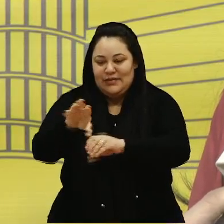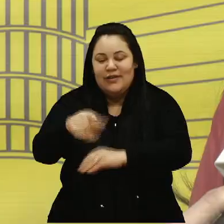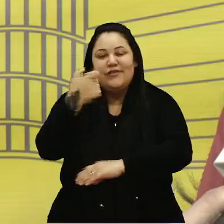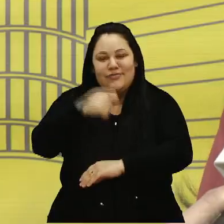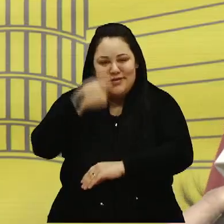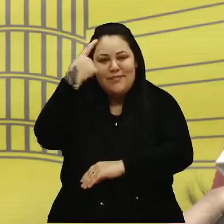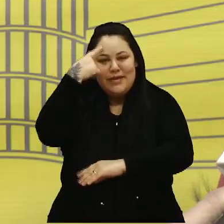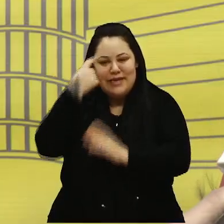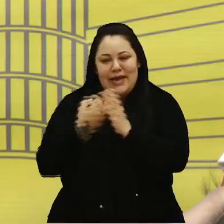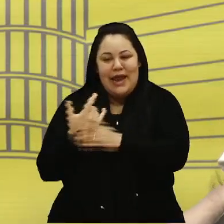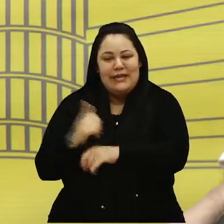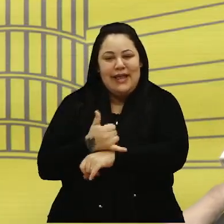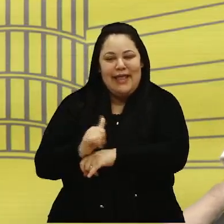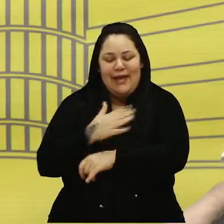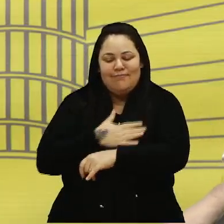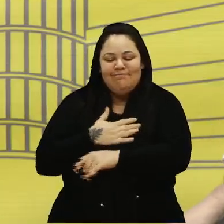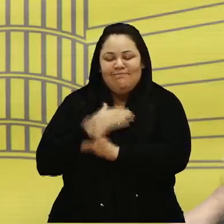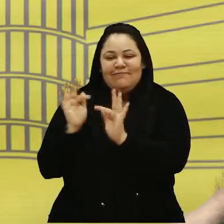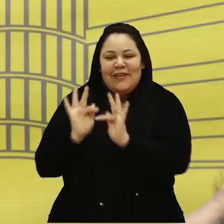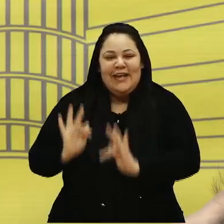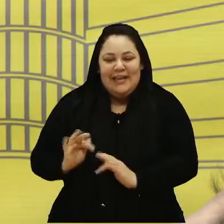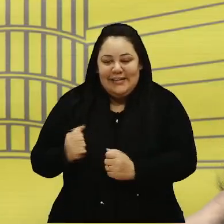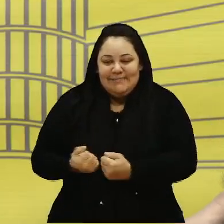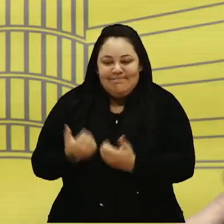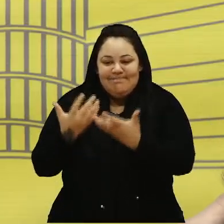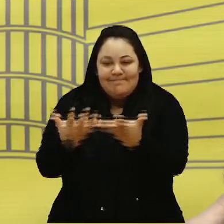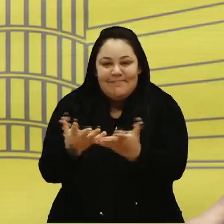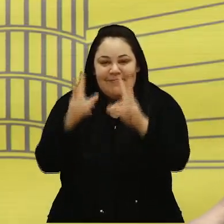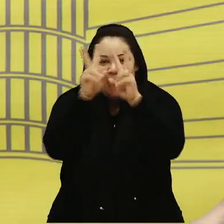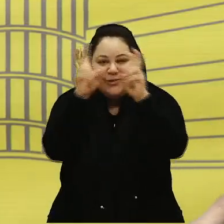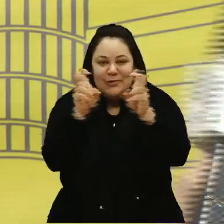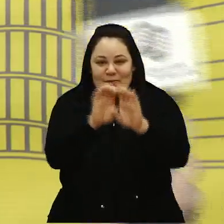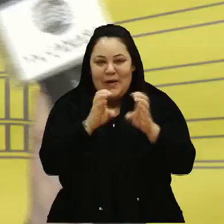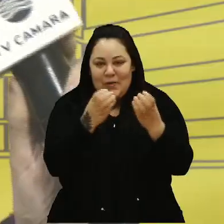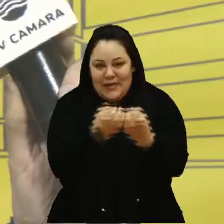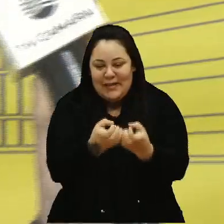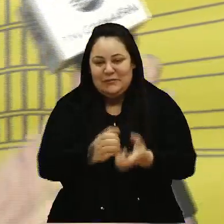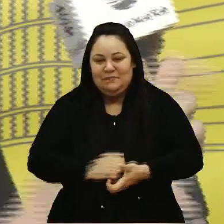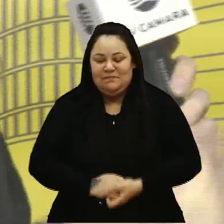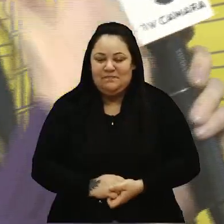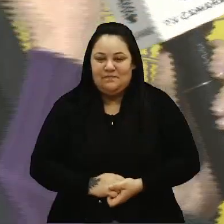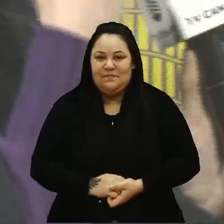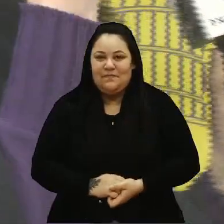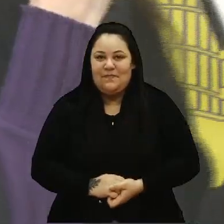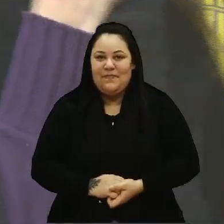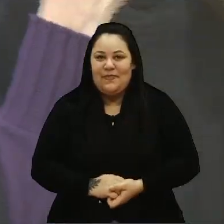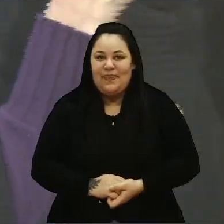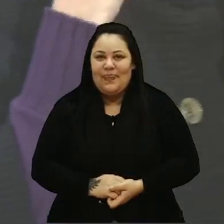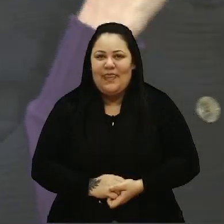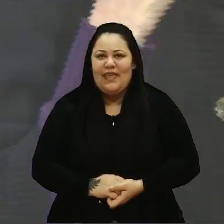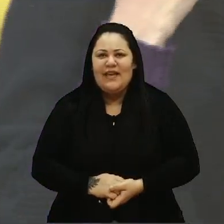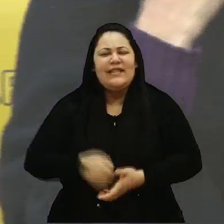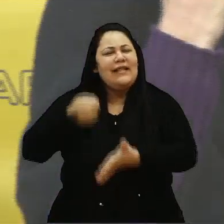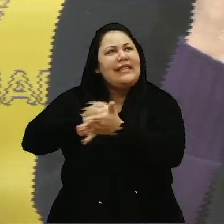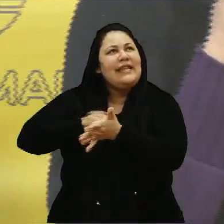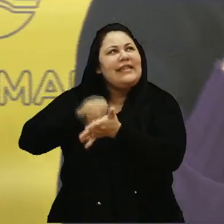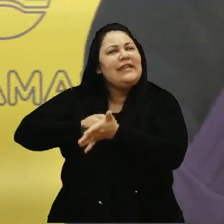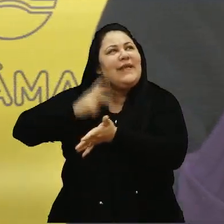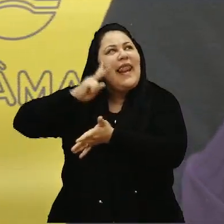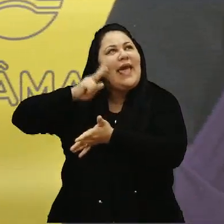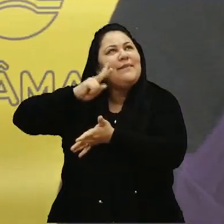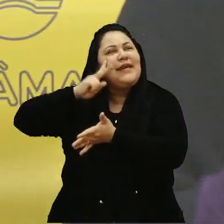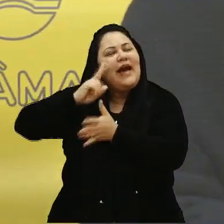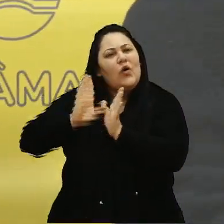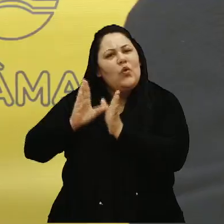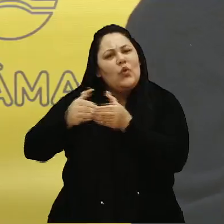isso e estamos muito felizes de estar levando esse tema cada vez mais longe. E à frente, eu estava tentando recordar quando é que ela foi